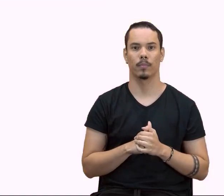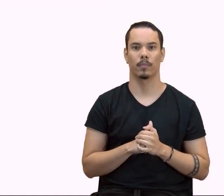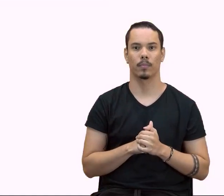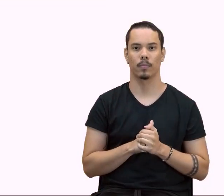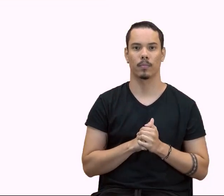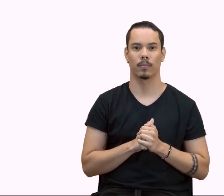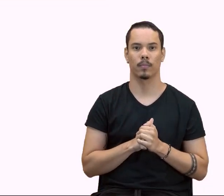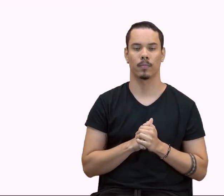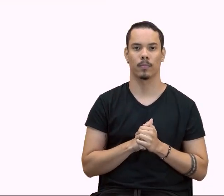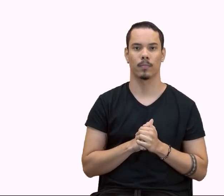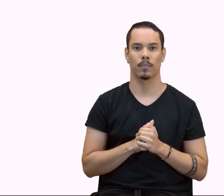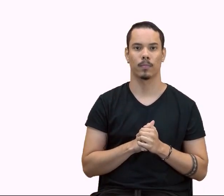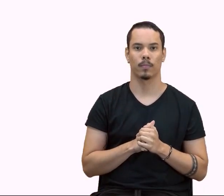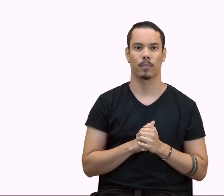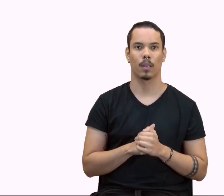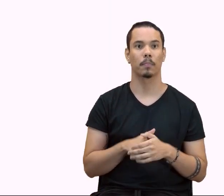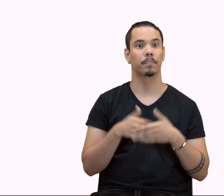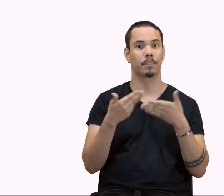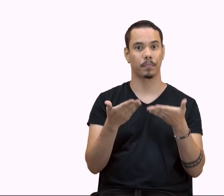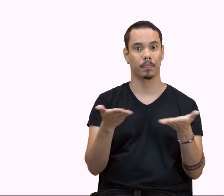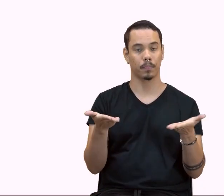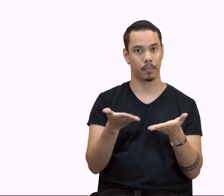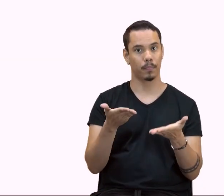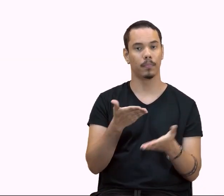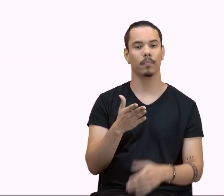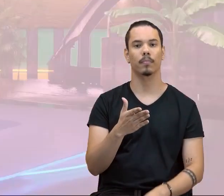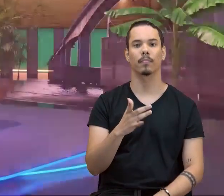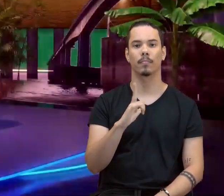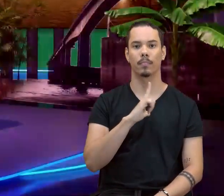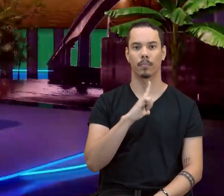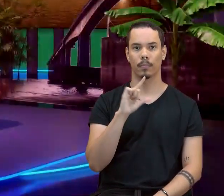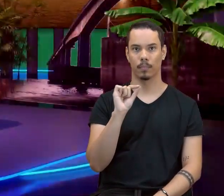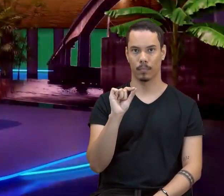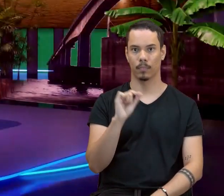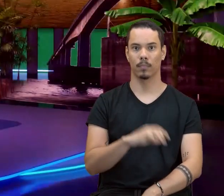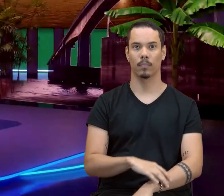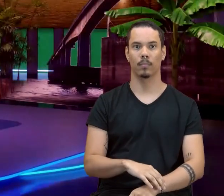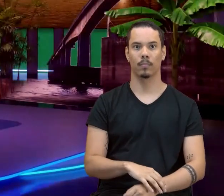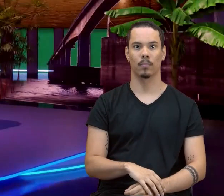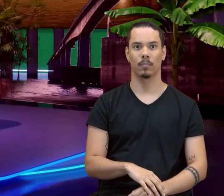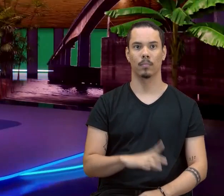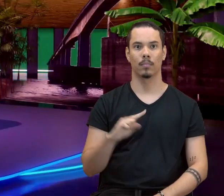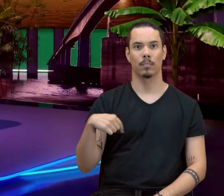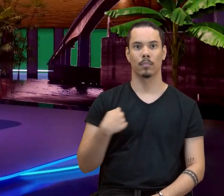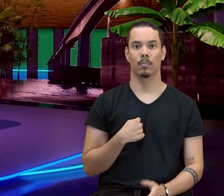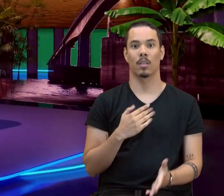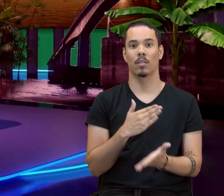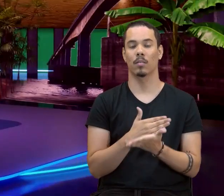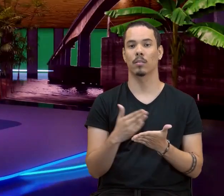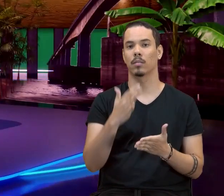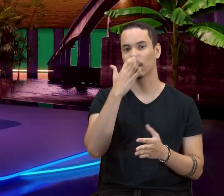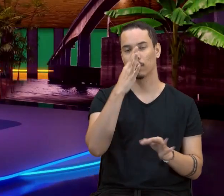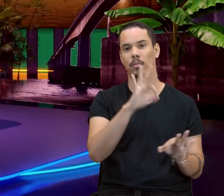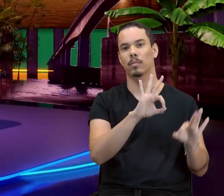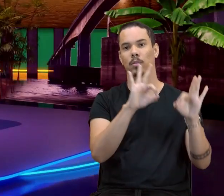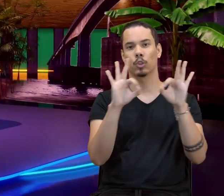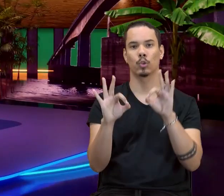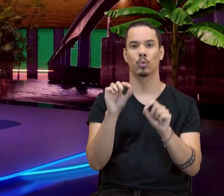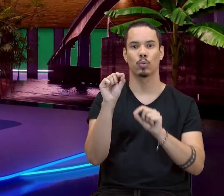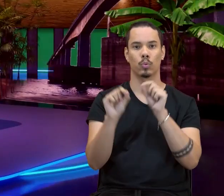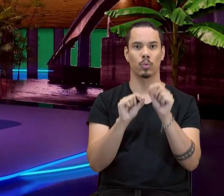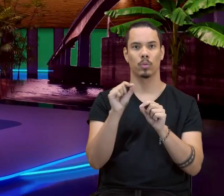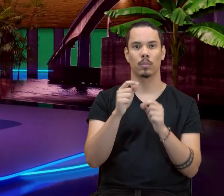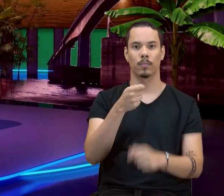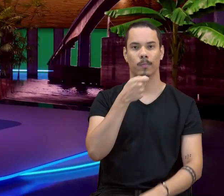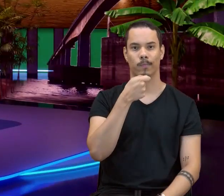galera. Continuando. Então agora, galera, a gente vai... Vem aqui comigo de novo. A gente vai assistir um pouquinho sobre um documentário, uma reportagem,